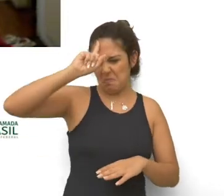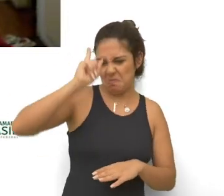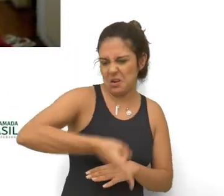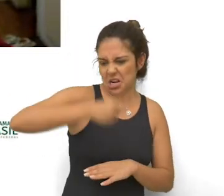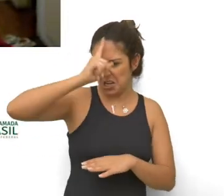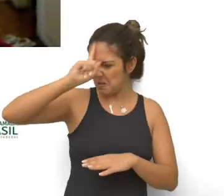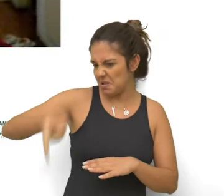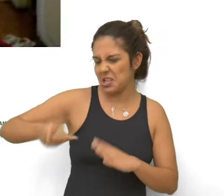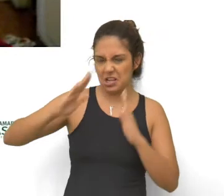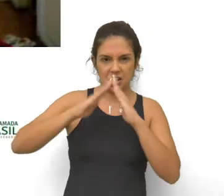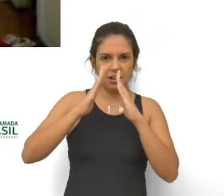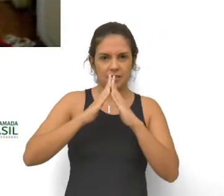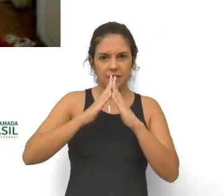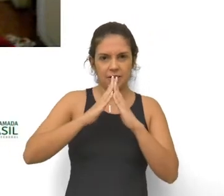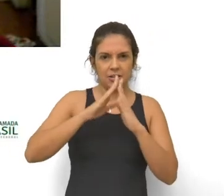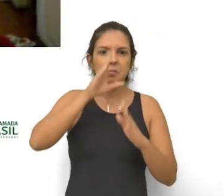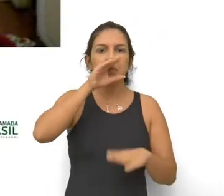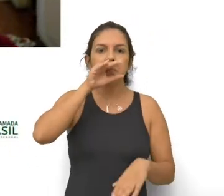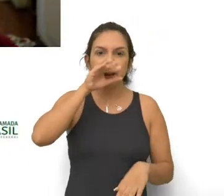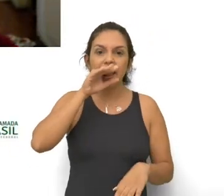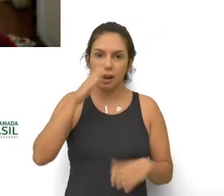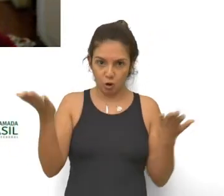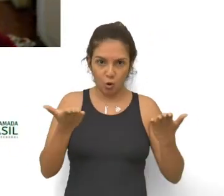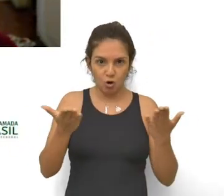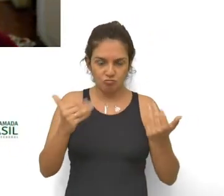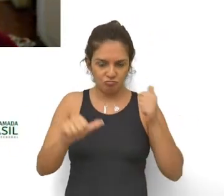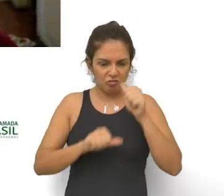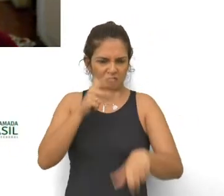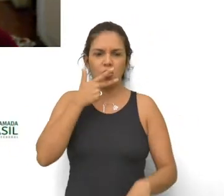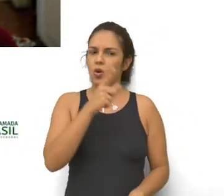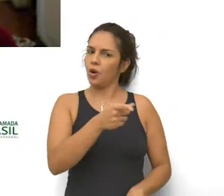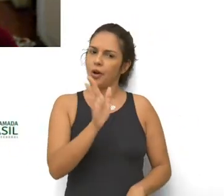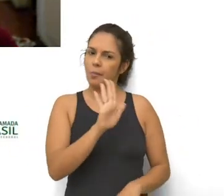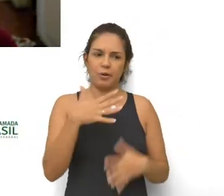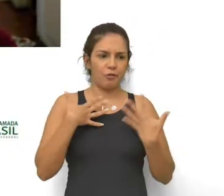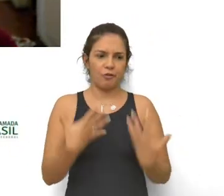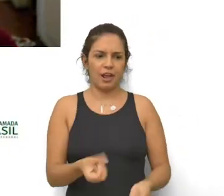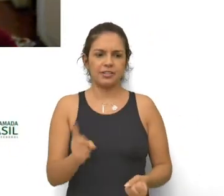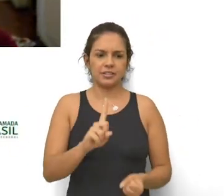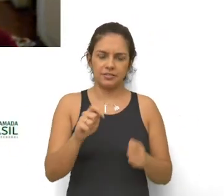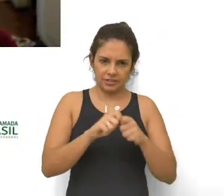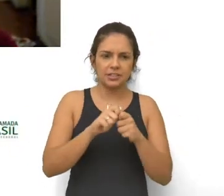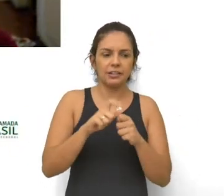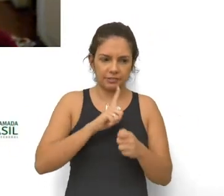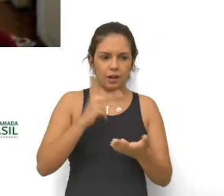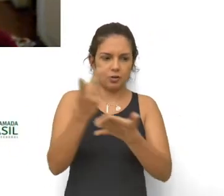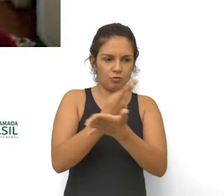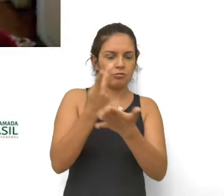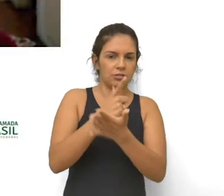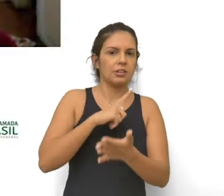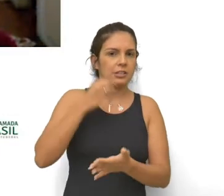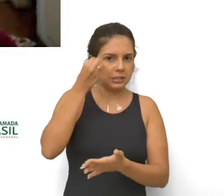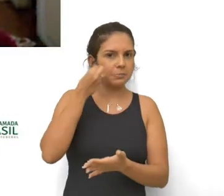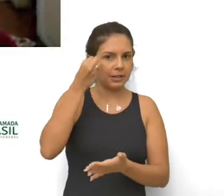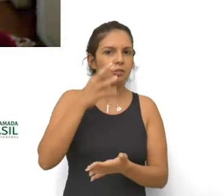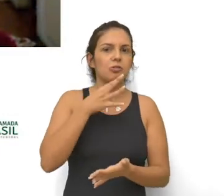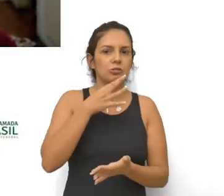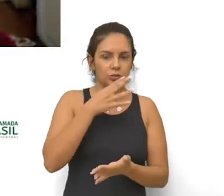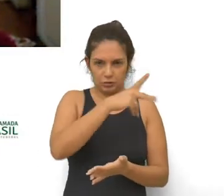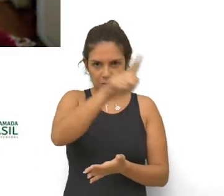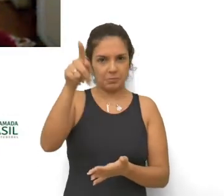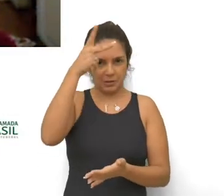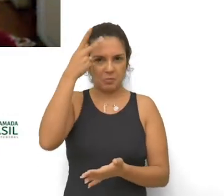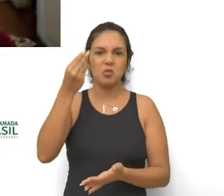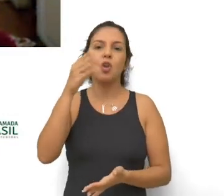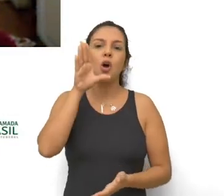dentro da sua casa, uma hora a empregada vai falar, opa, não dá mais. E está fazendo isso. Eu tenho experiência, eu conheço gente que a empregada